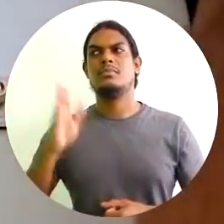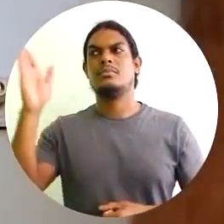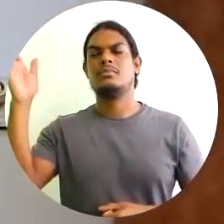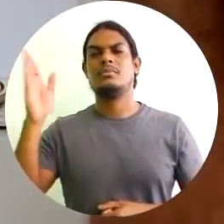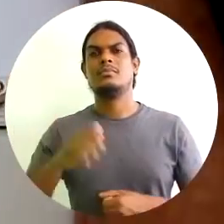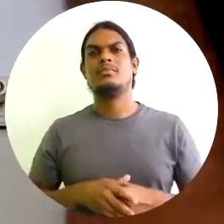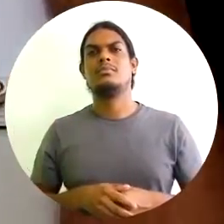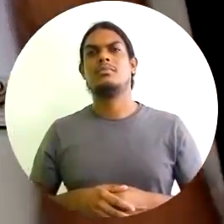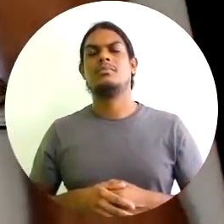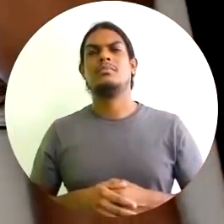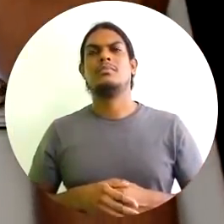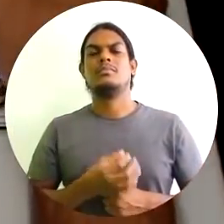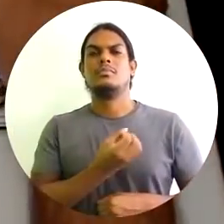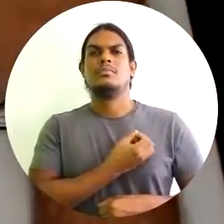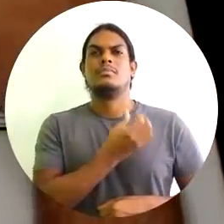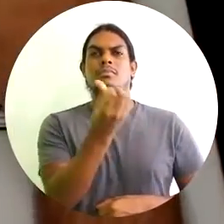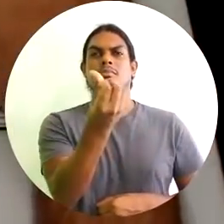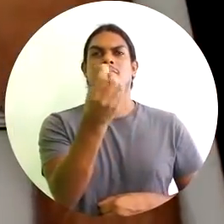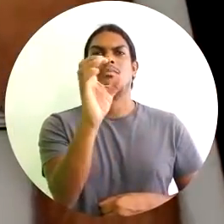de 60